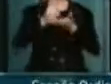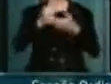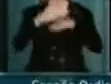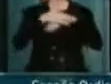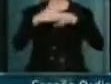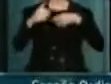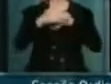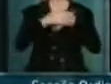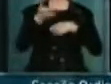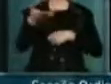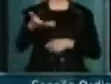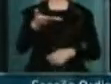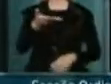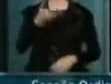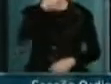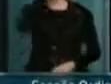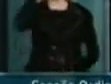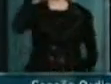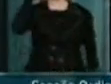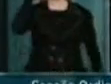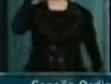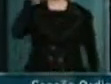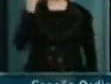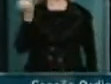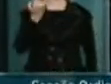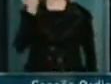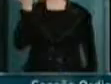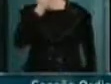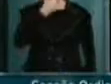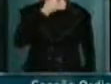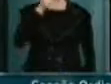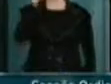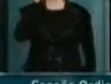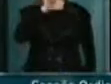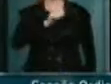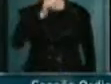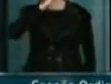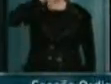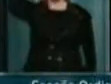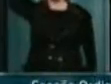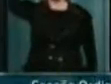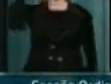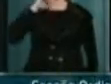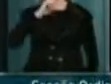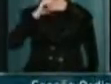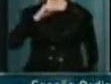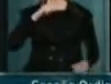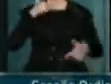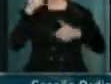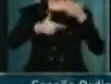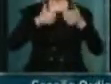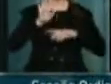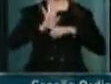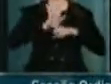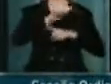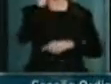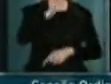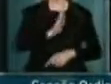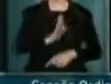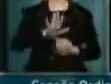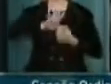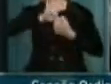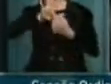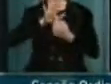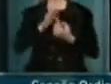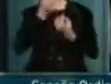com essas pessoas, homens e mulheres que servem ao Brasil e que são exemplos para a